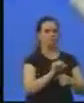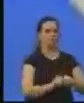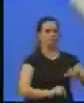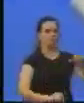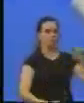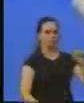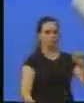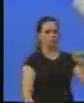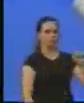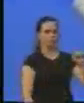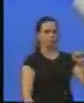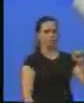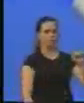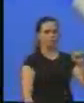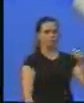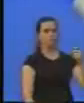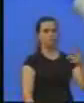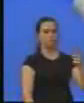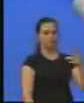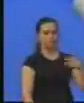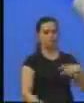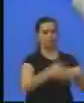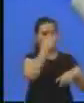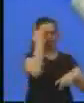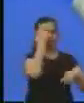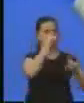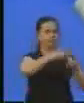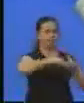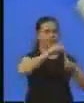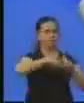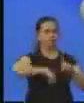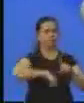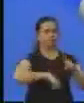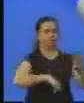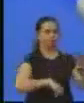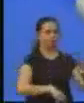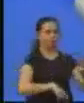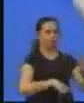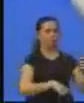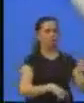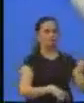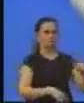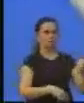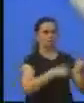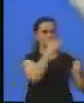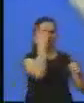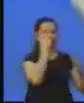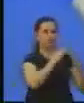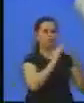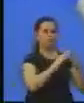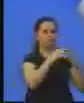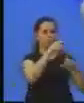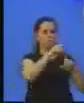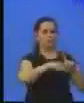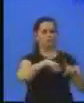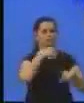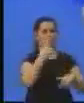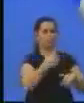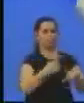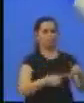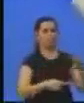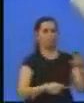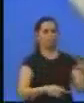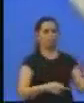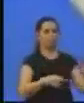A, 12 habitantes por mês; alternativa B, 11 habitantes por mês; alternativa